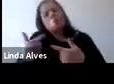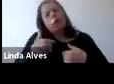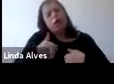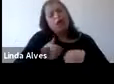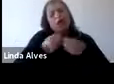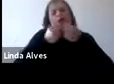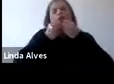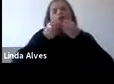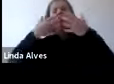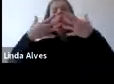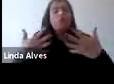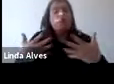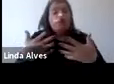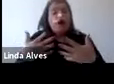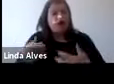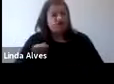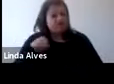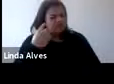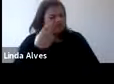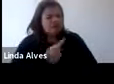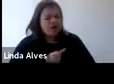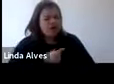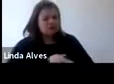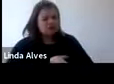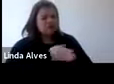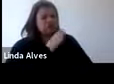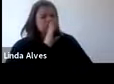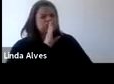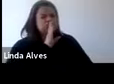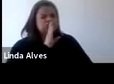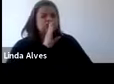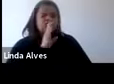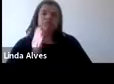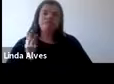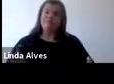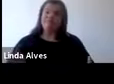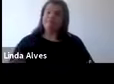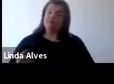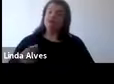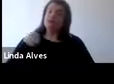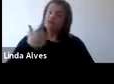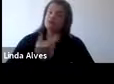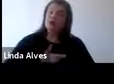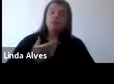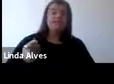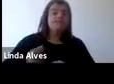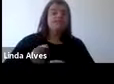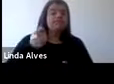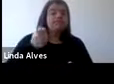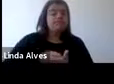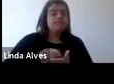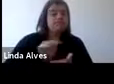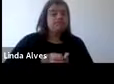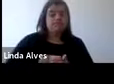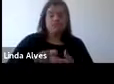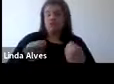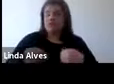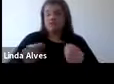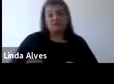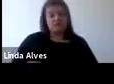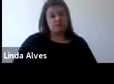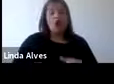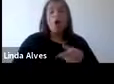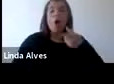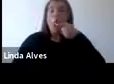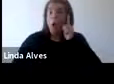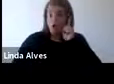estamos silenciosos a respeito dessa questão. A exigência tem que crescer. Ontem,